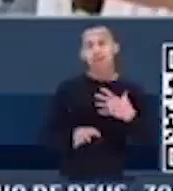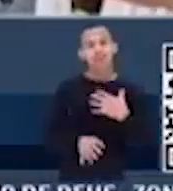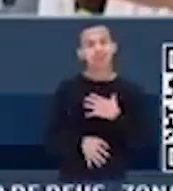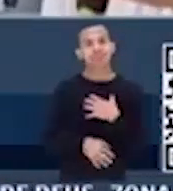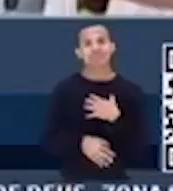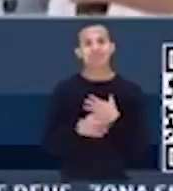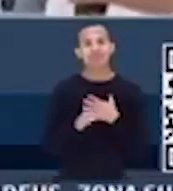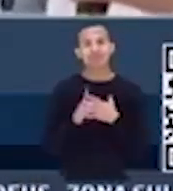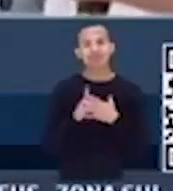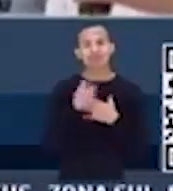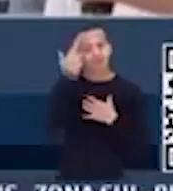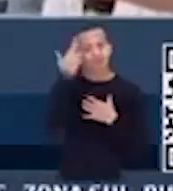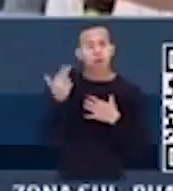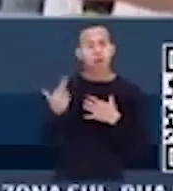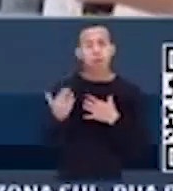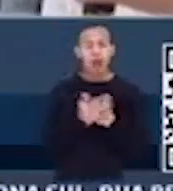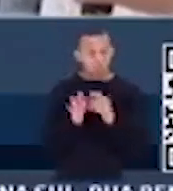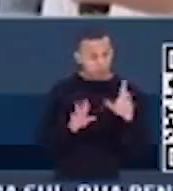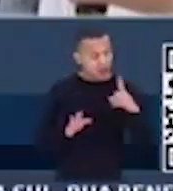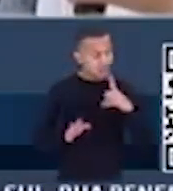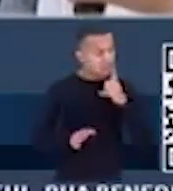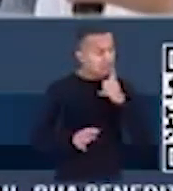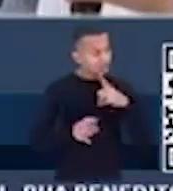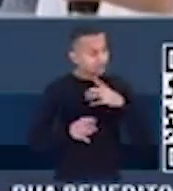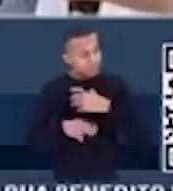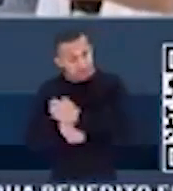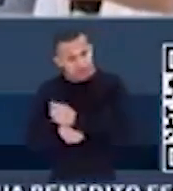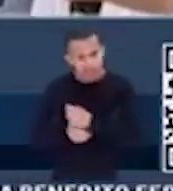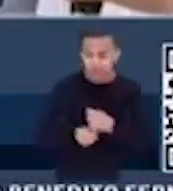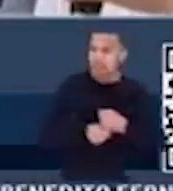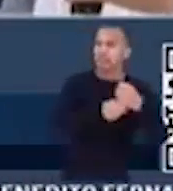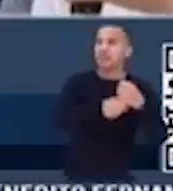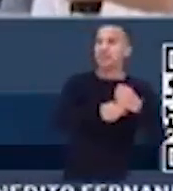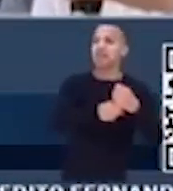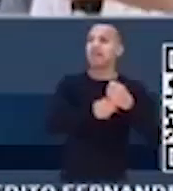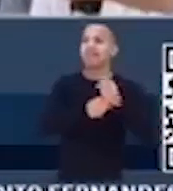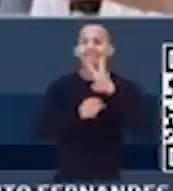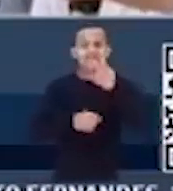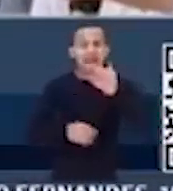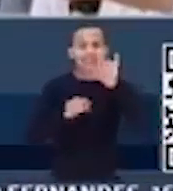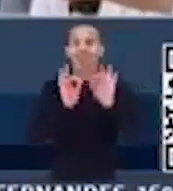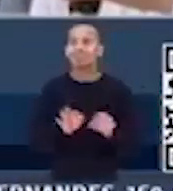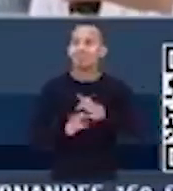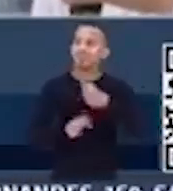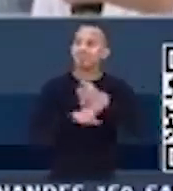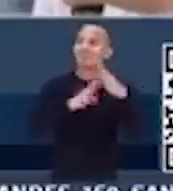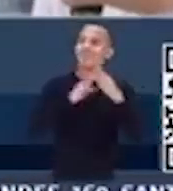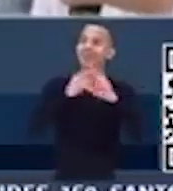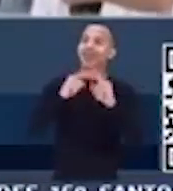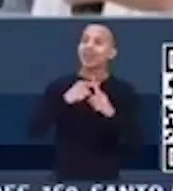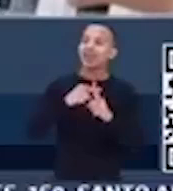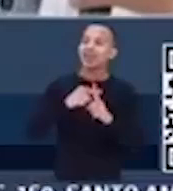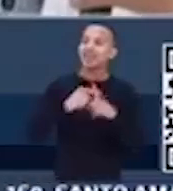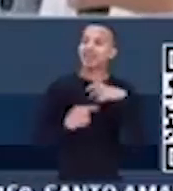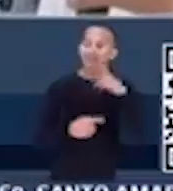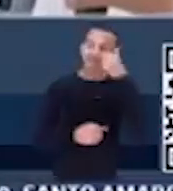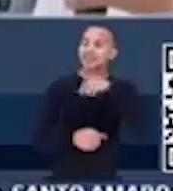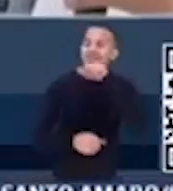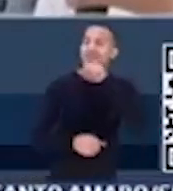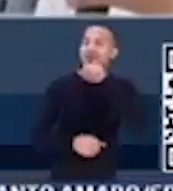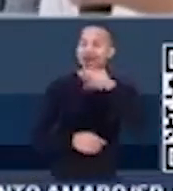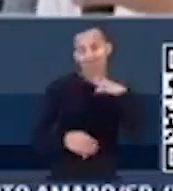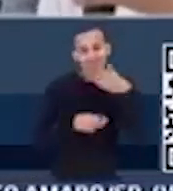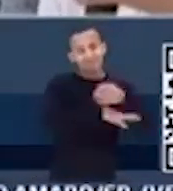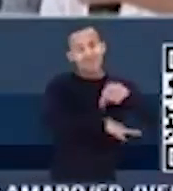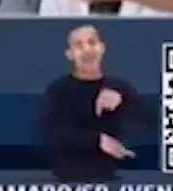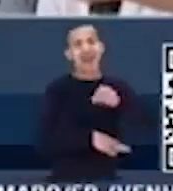né? É? Aí ela me arrastou, falou, bora lá, se você não gostar. Aí no dia das mães eu vi mais ela.